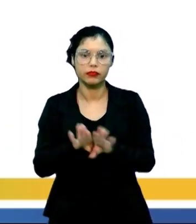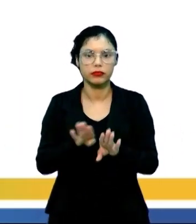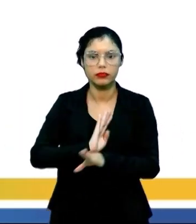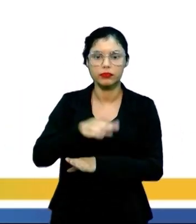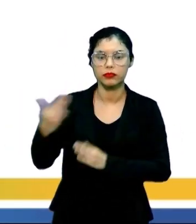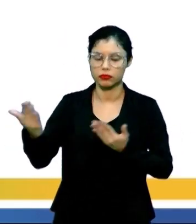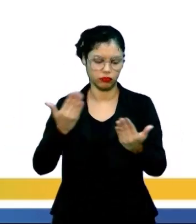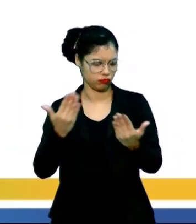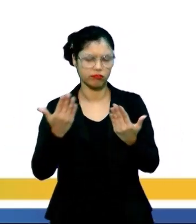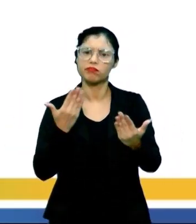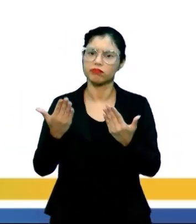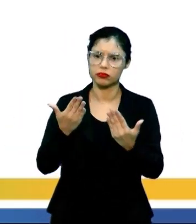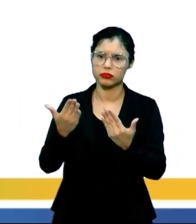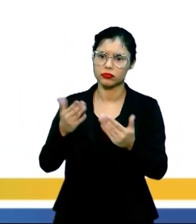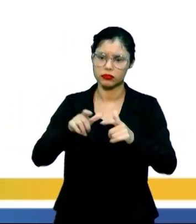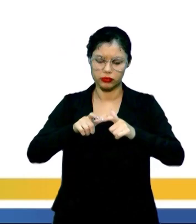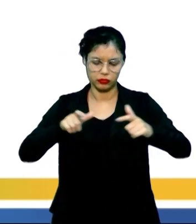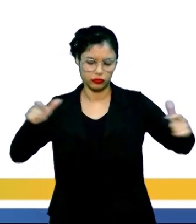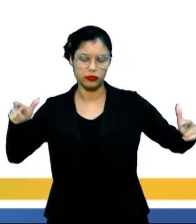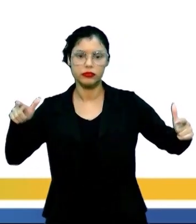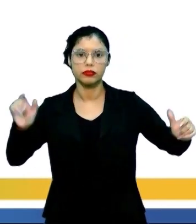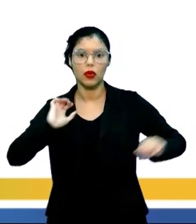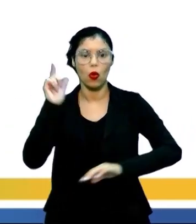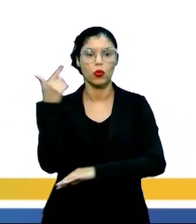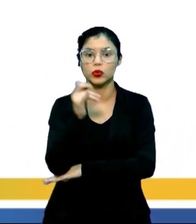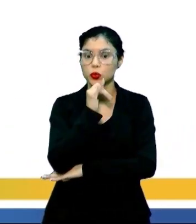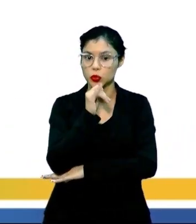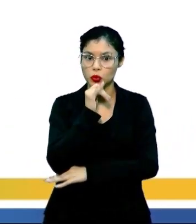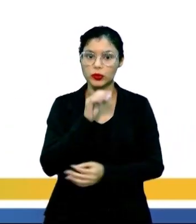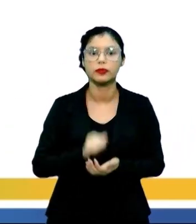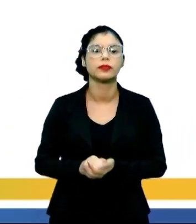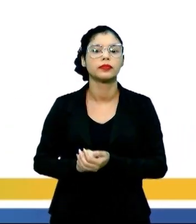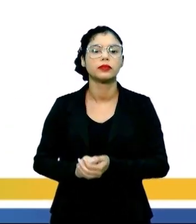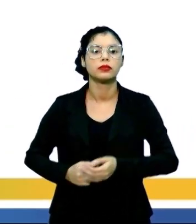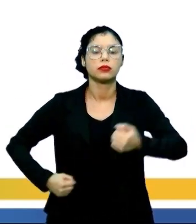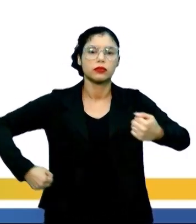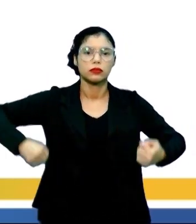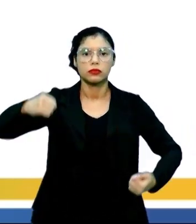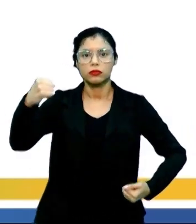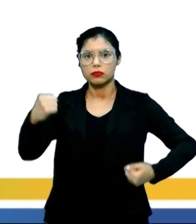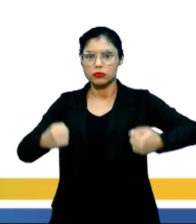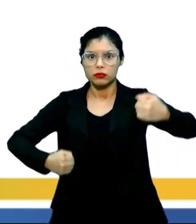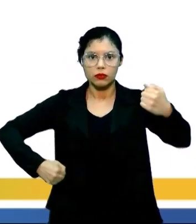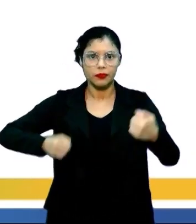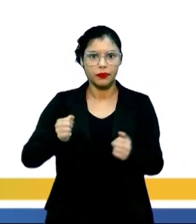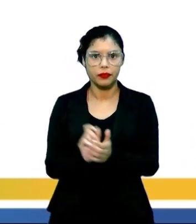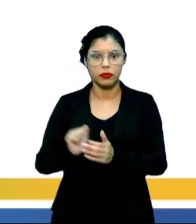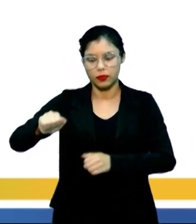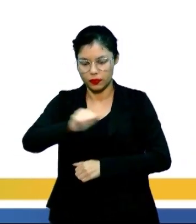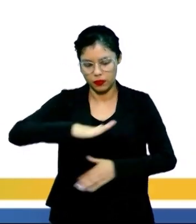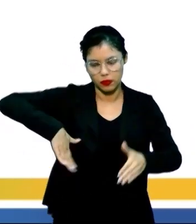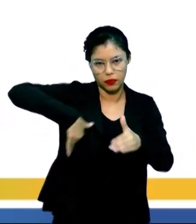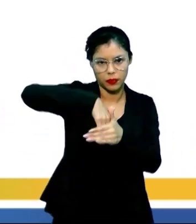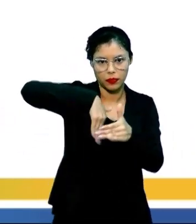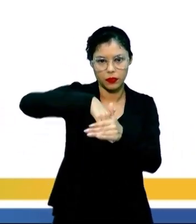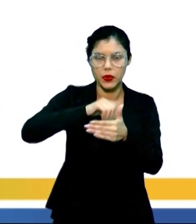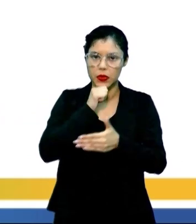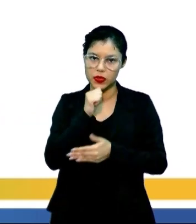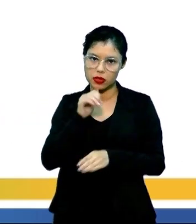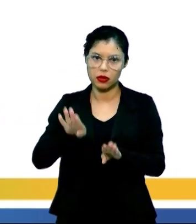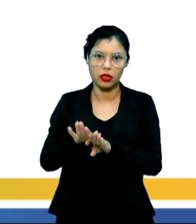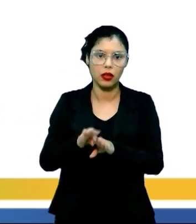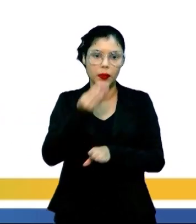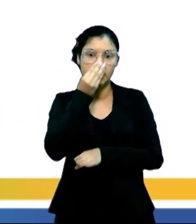quando comparação com a calçada. Outro exemplo seria um caminhão em relação a um campo de futebol. Esse caminhão ele acaba tendo uma